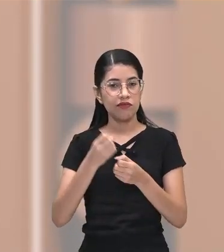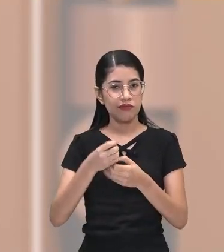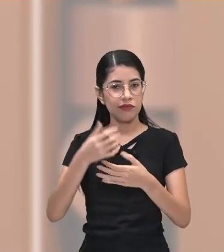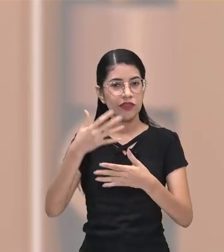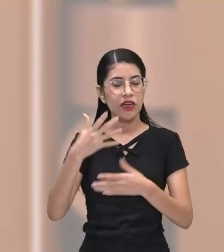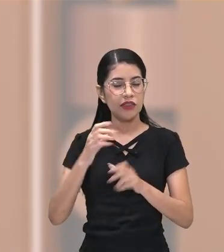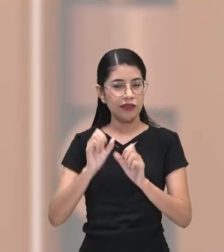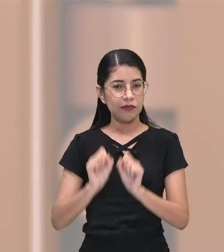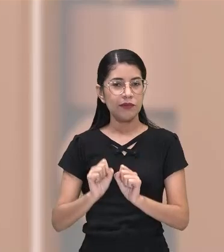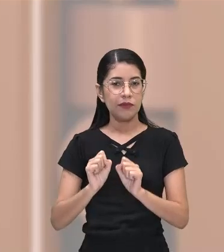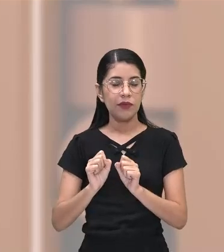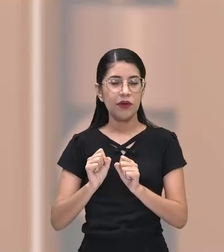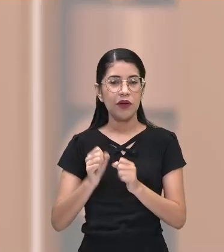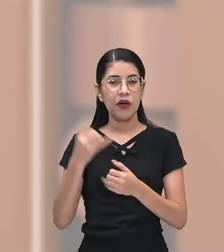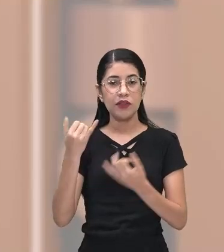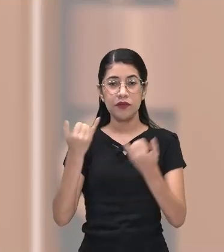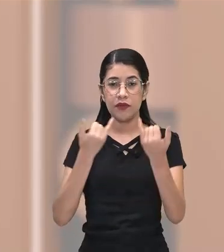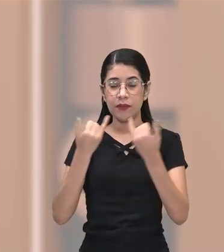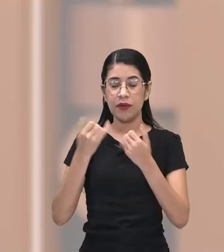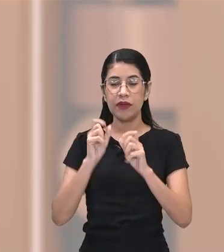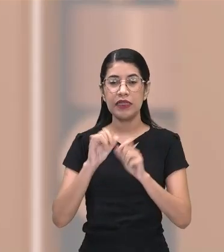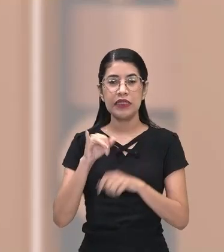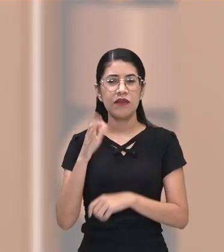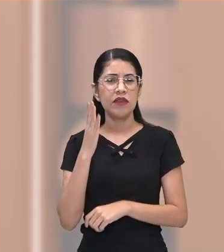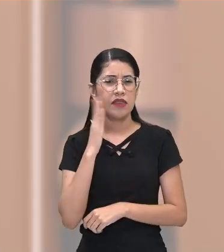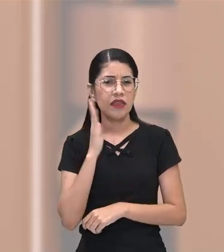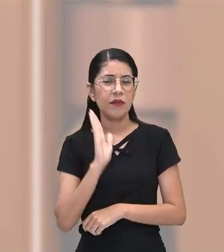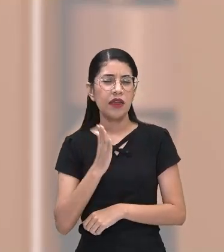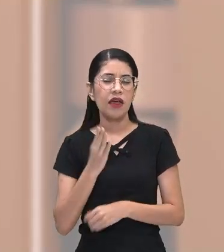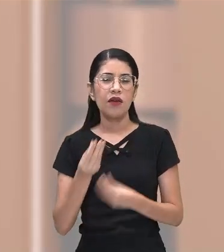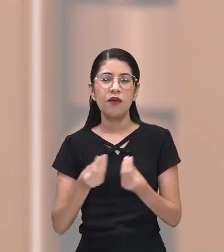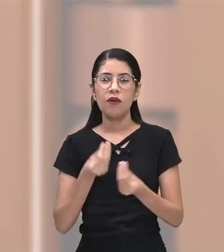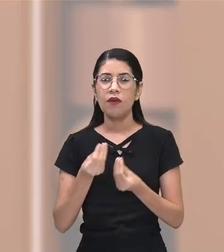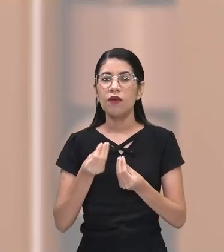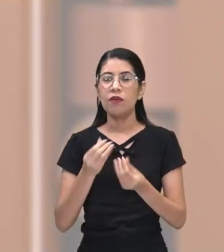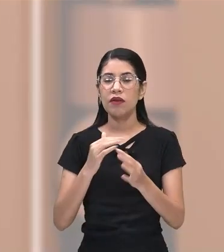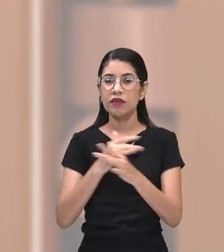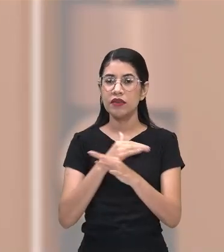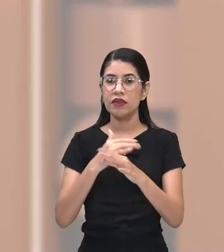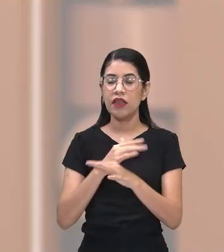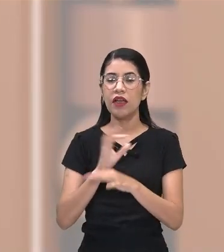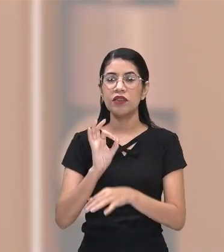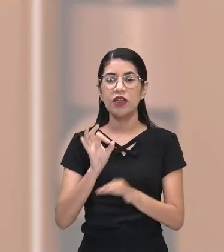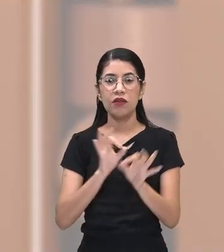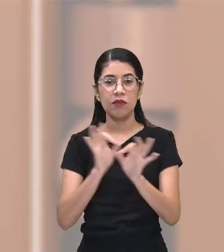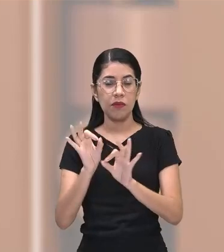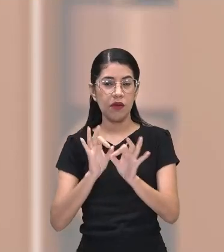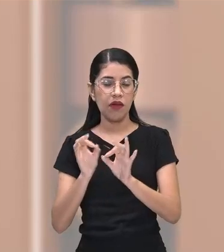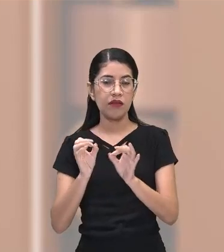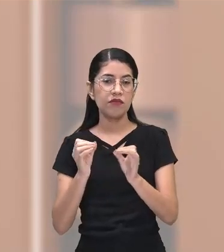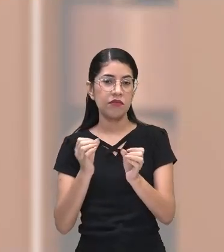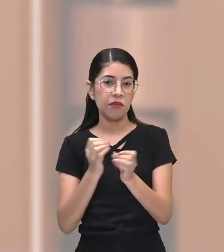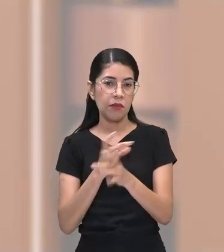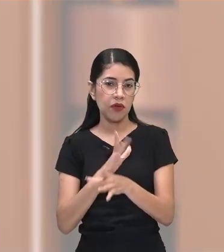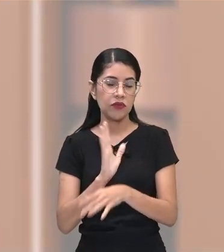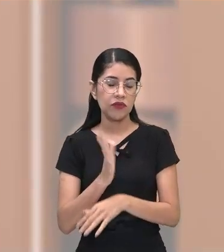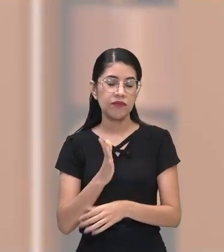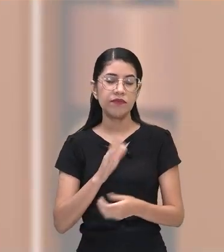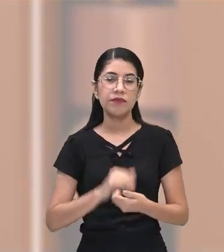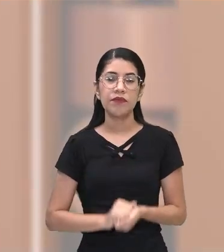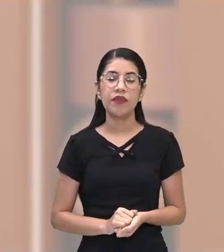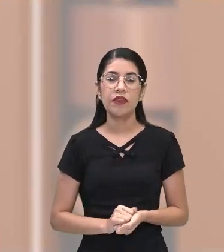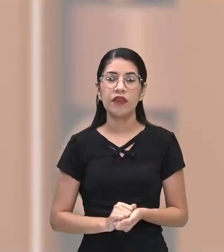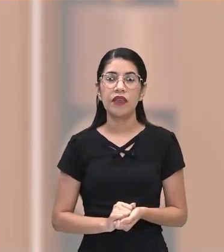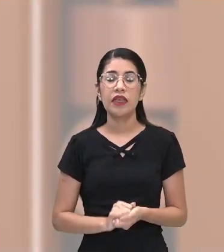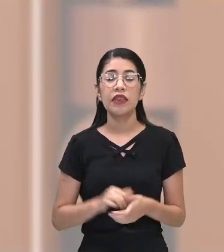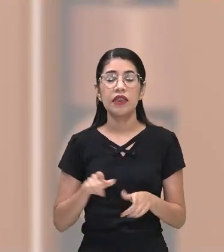né, se a sua cidade, se você sabe, né, se a sua cidade, ela tem um plano diretor. Então, se esse plano